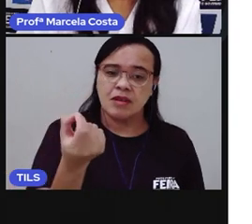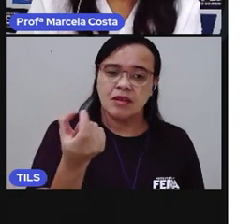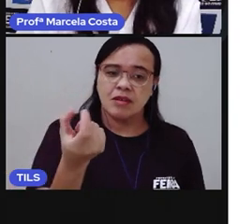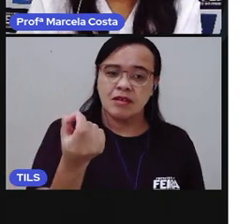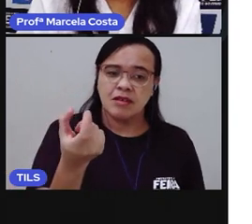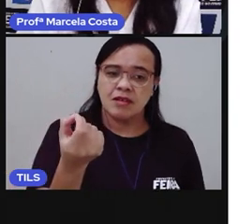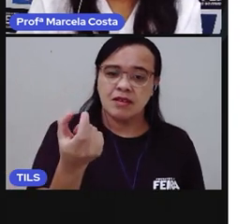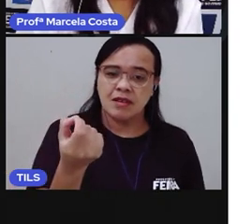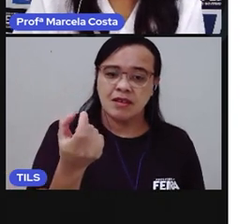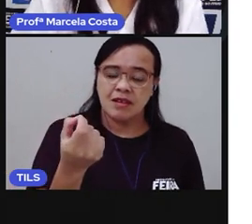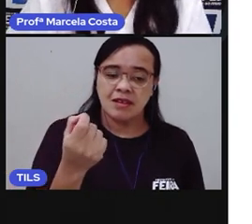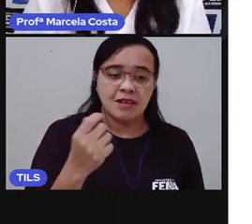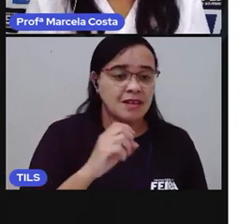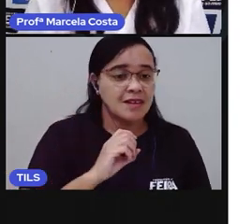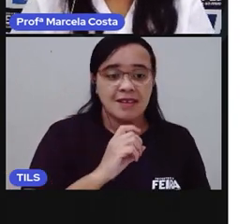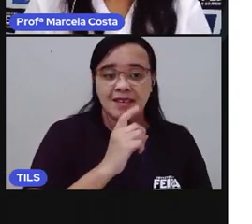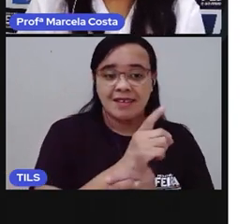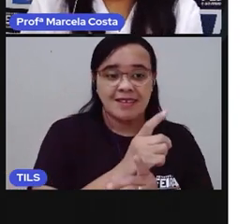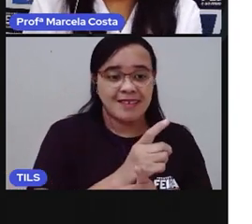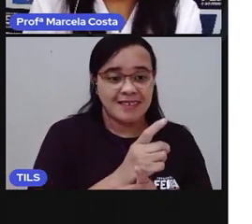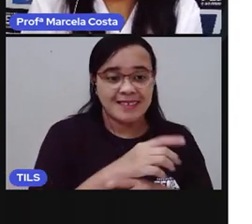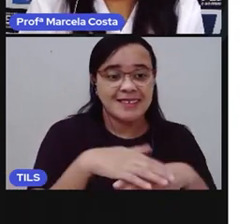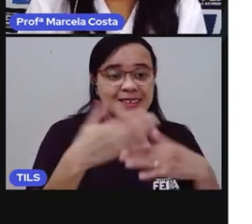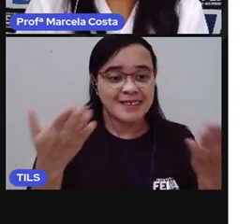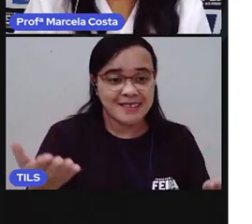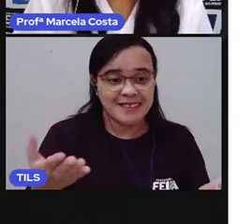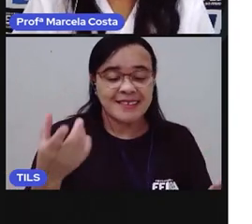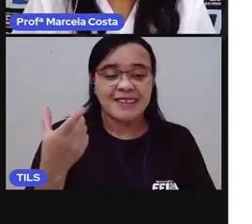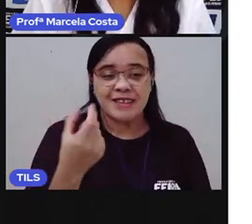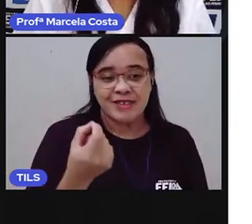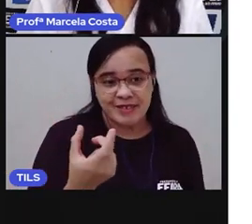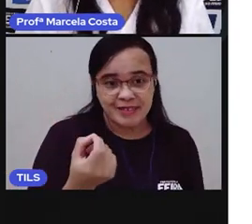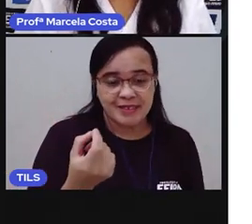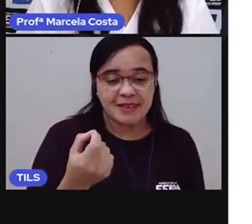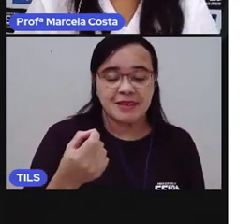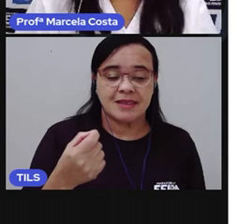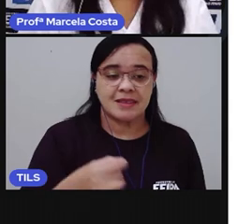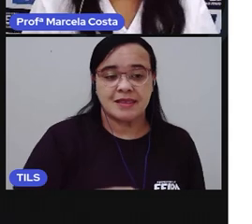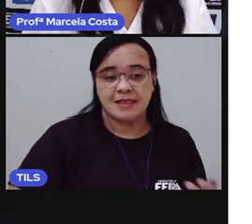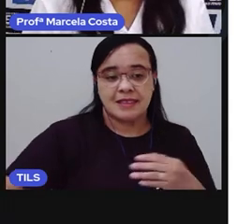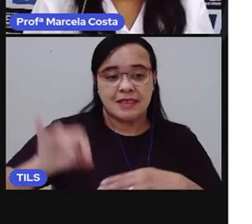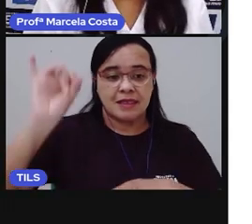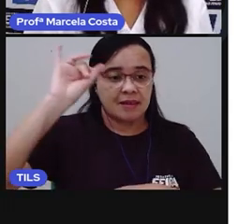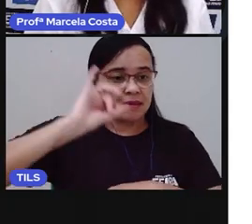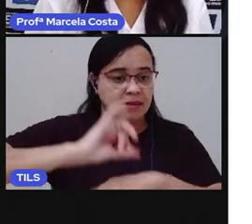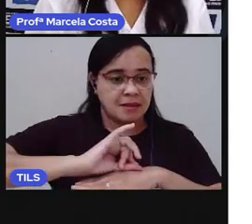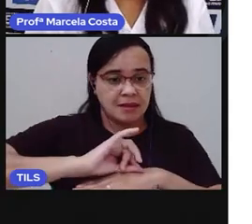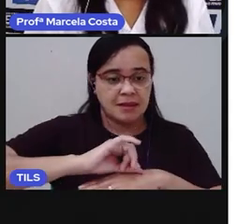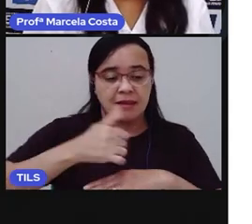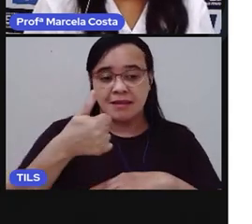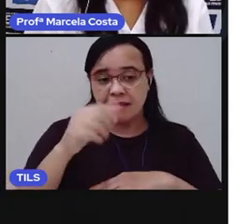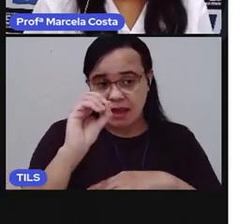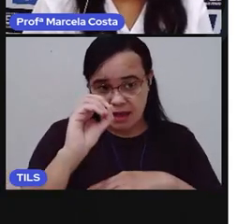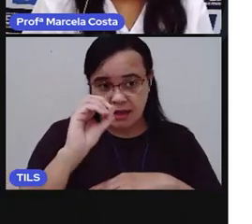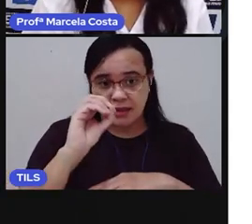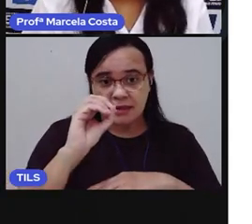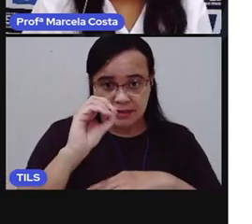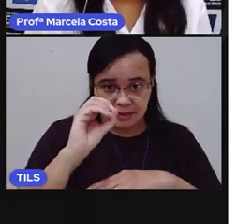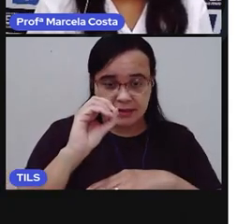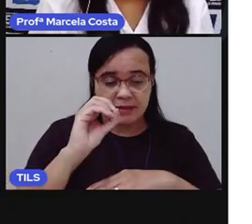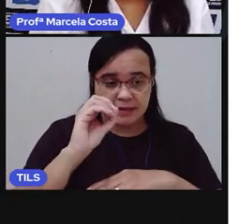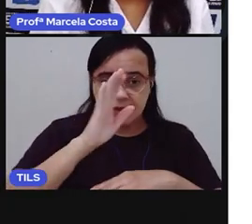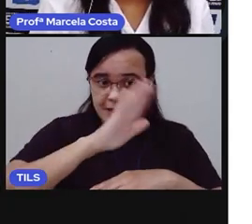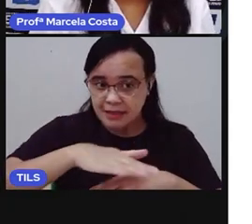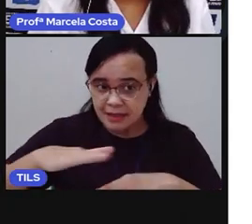20 bom então na parte superior da boca tem uns 10 dentes não a